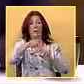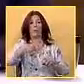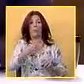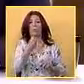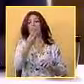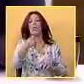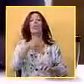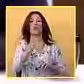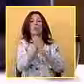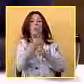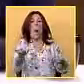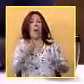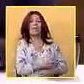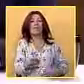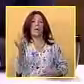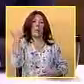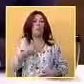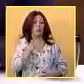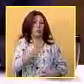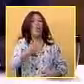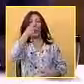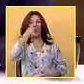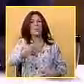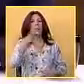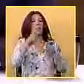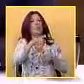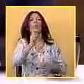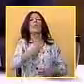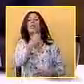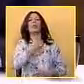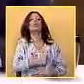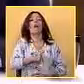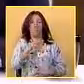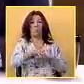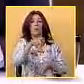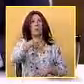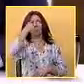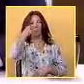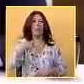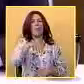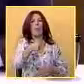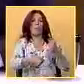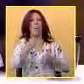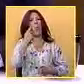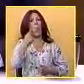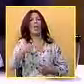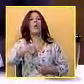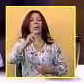vezes. Eu já estive desempregado, por exemplo. Eu sei o que é que as pessoas sofrem. E por isso é que eu me candidatei. Tenho 36 anos